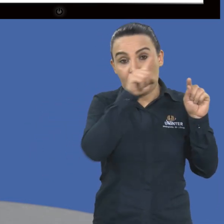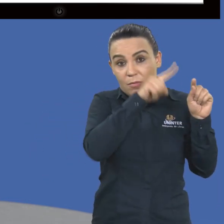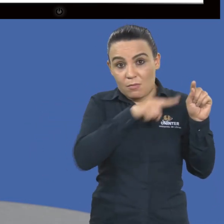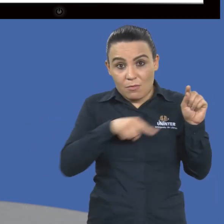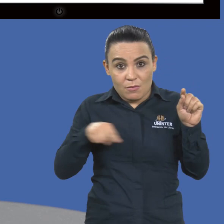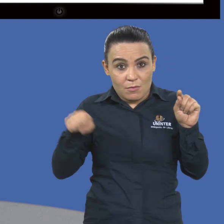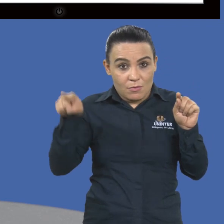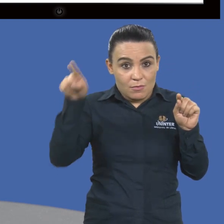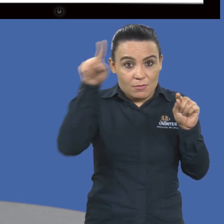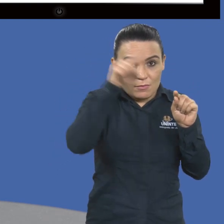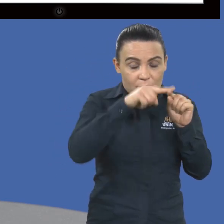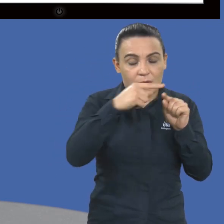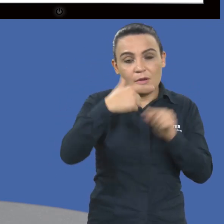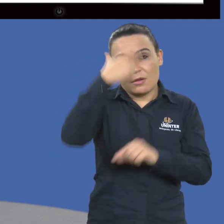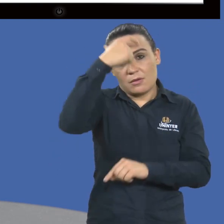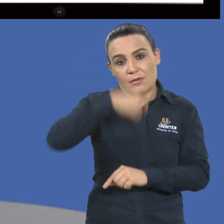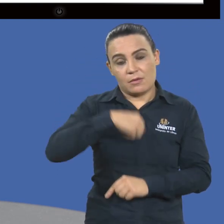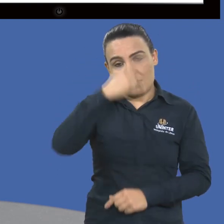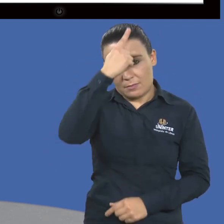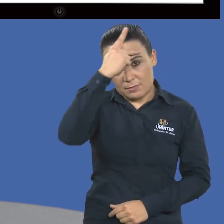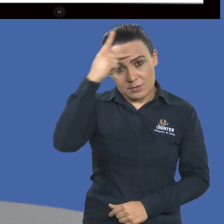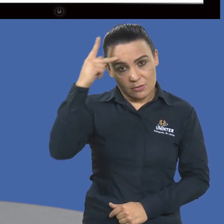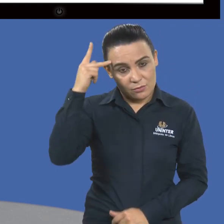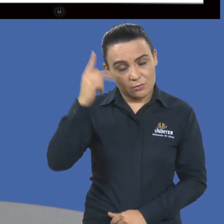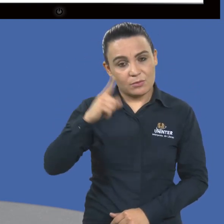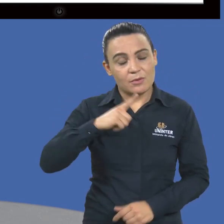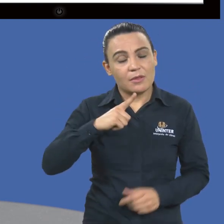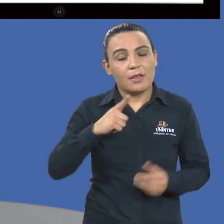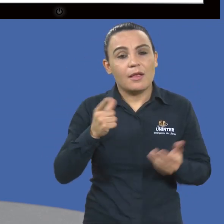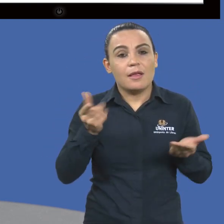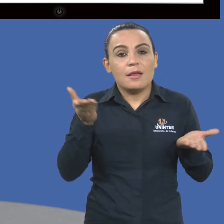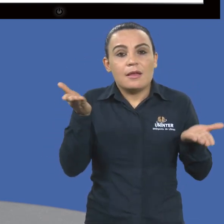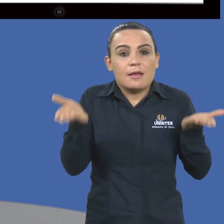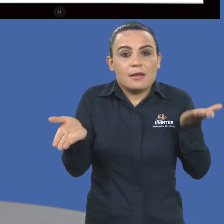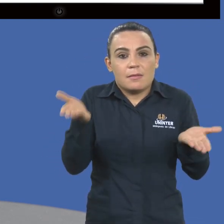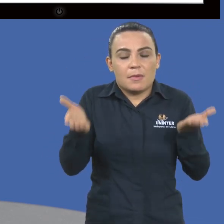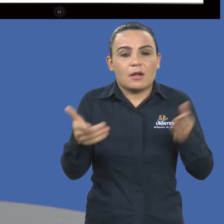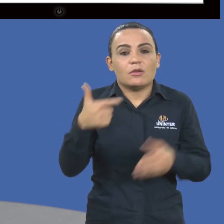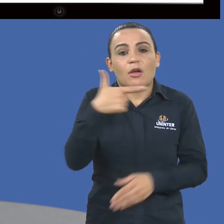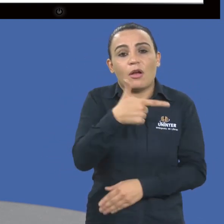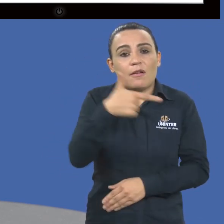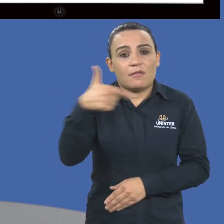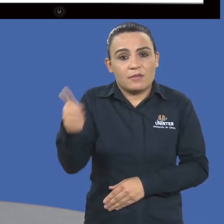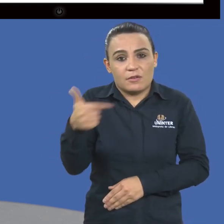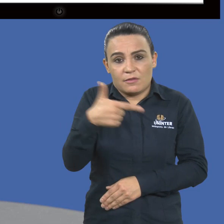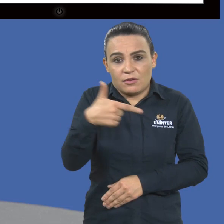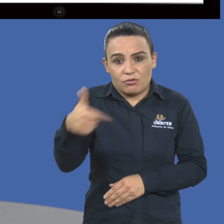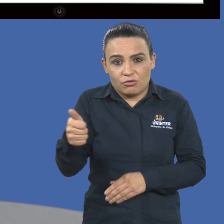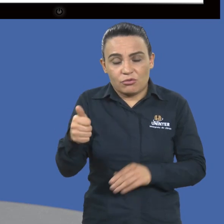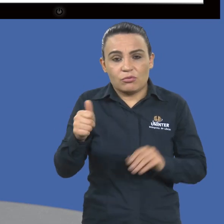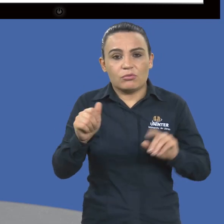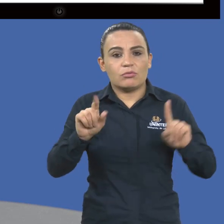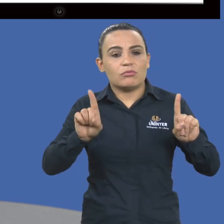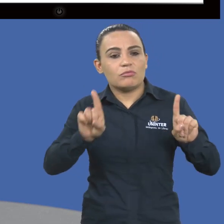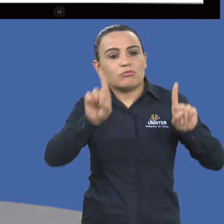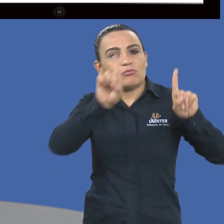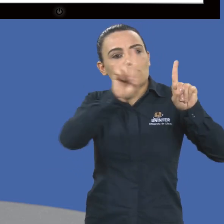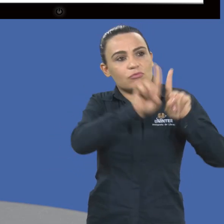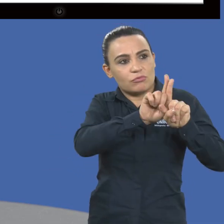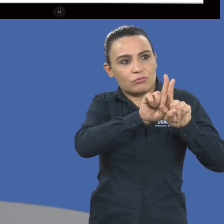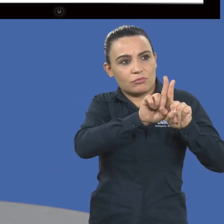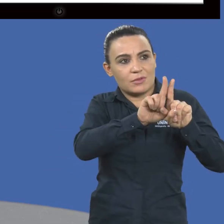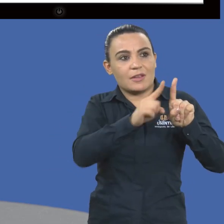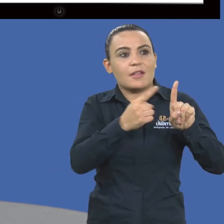maior, é a pessoa que tem a translocação equilibrada. Então, veja que o cromossomo 21 não está ao lado do